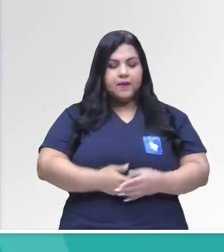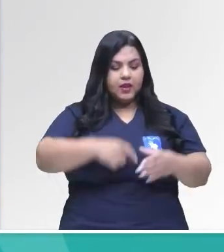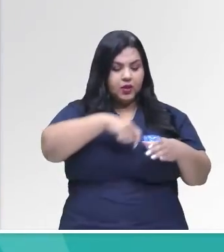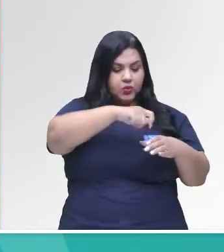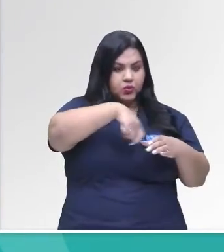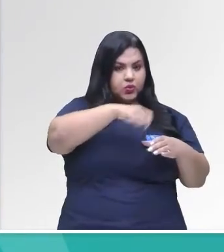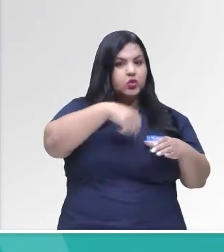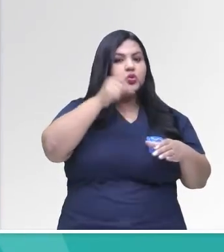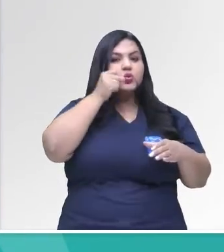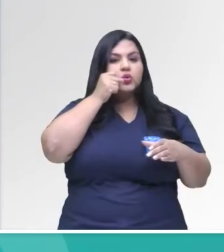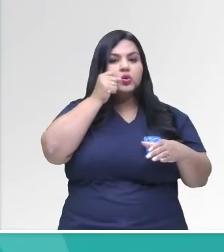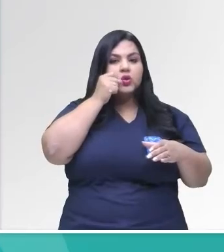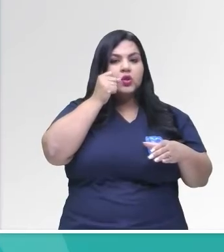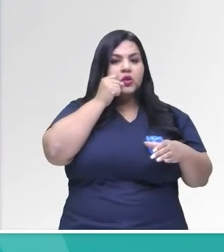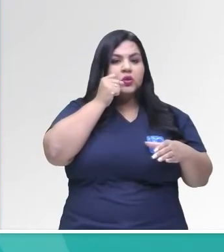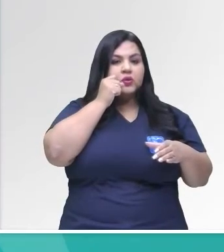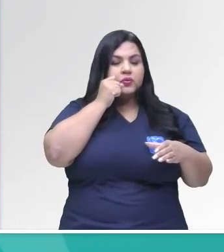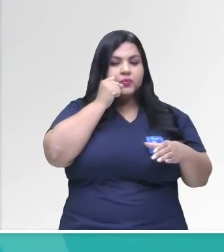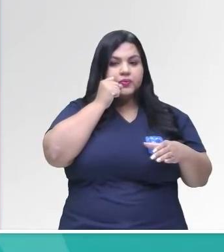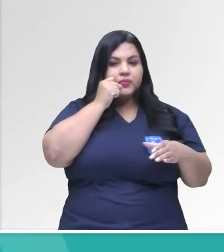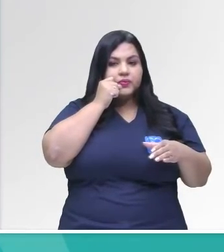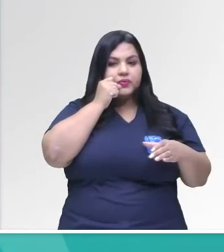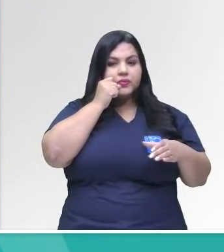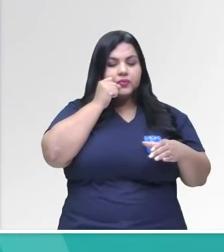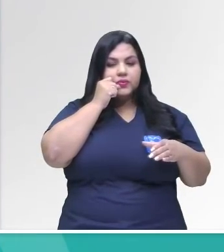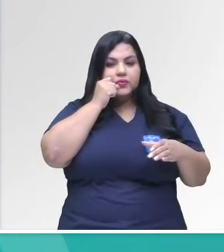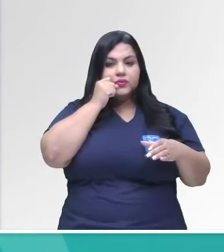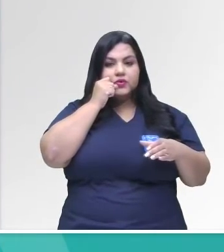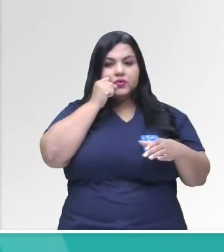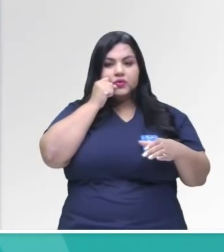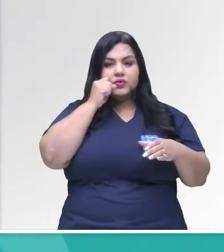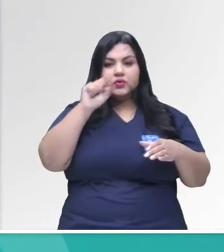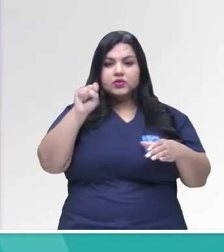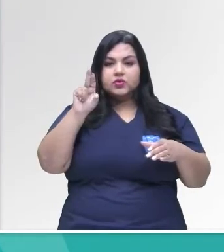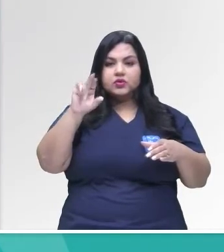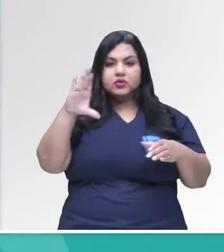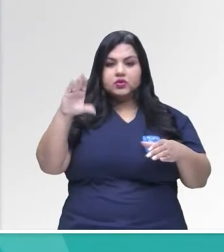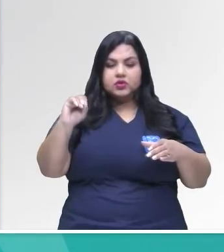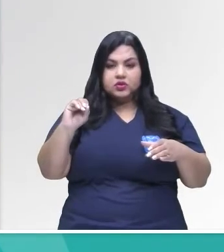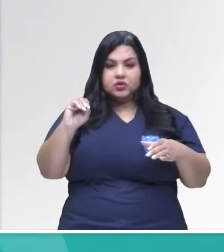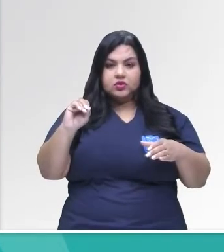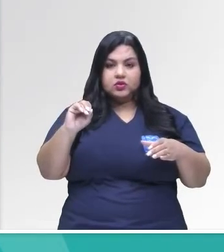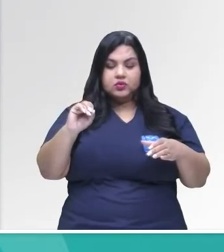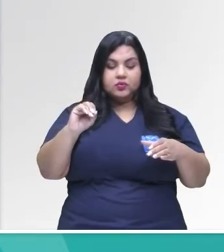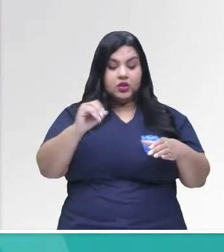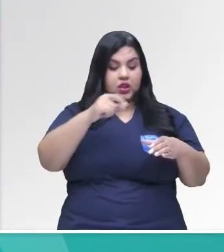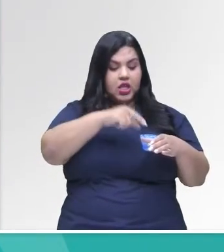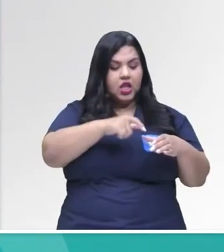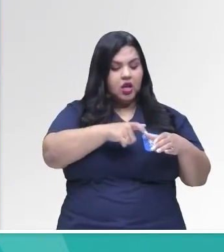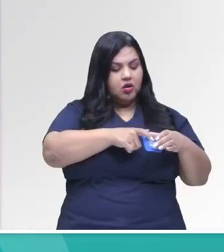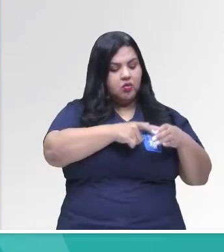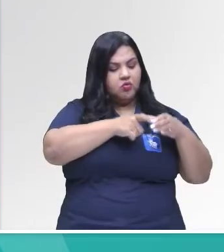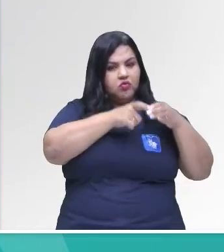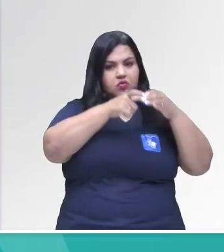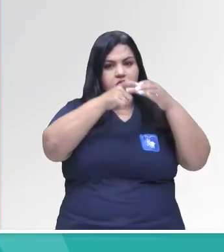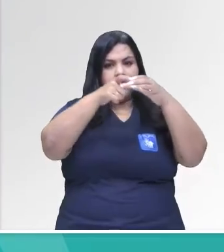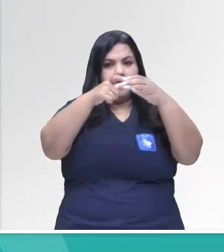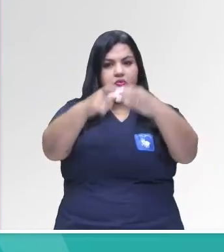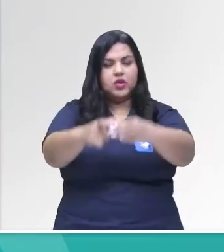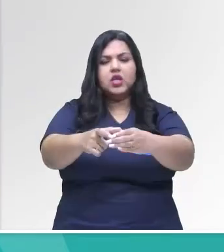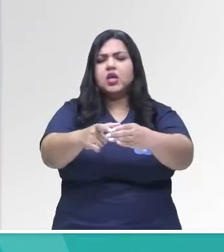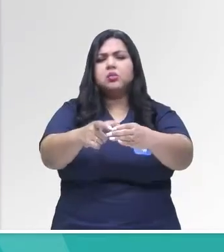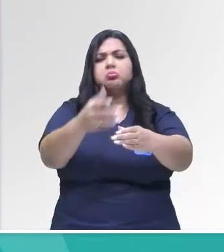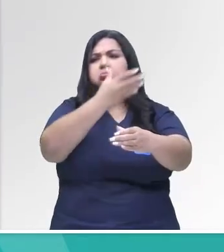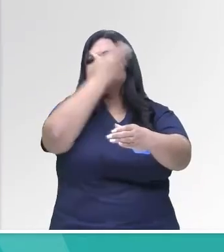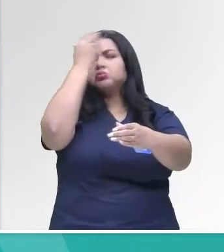Vejam que he left it outside, ele deixou lá fora, ele esqueceu. Estava